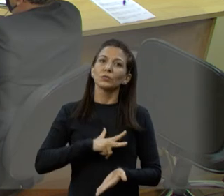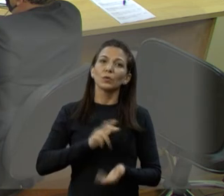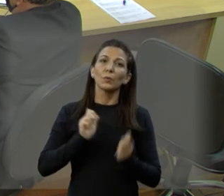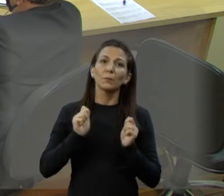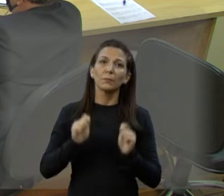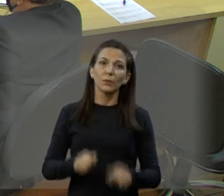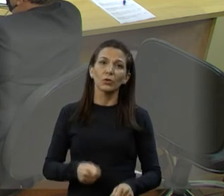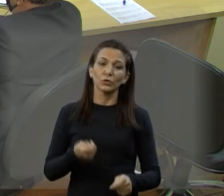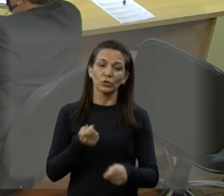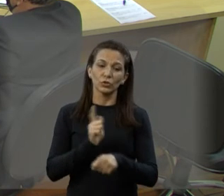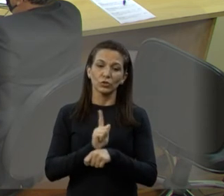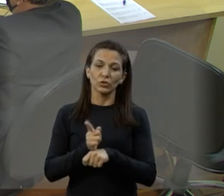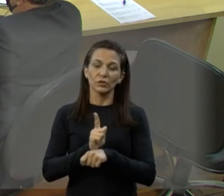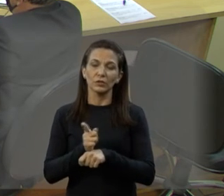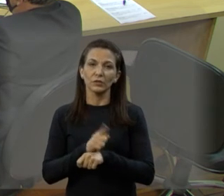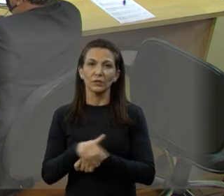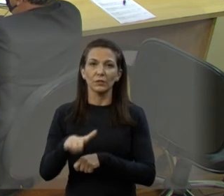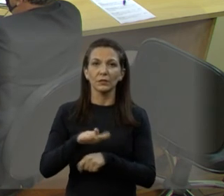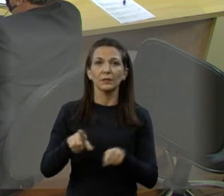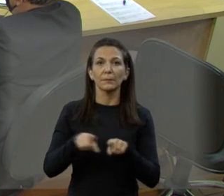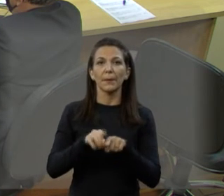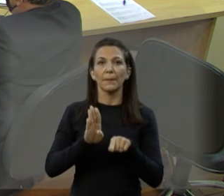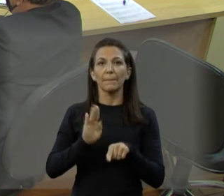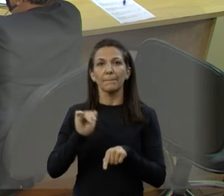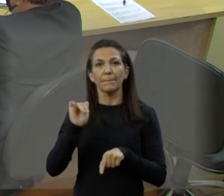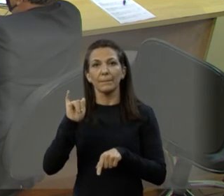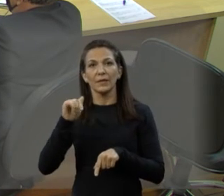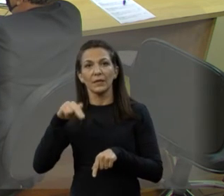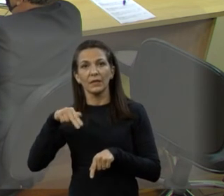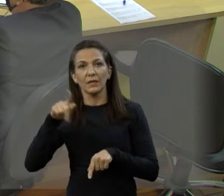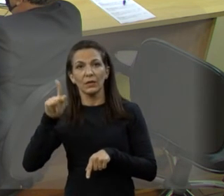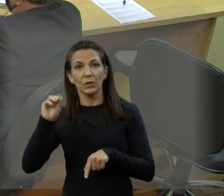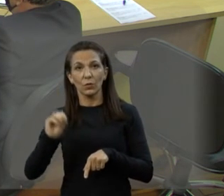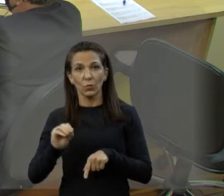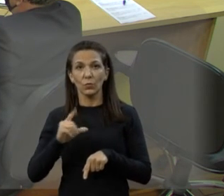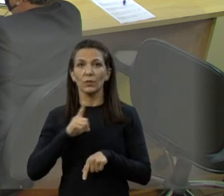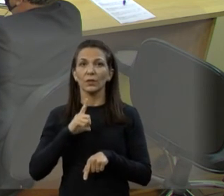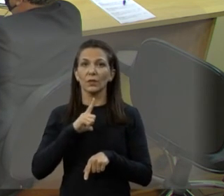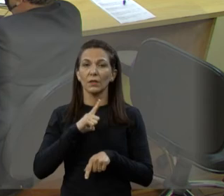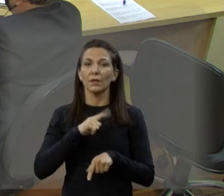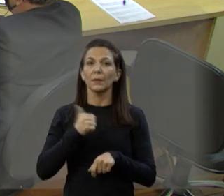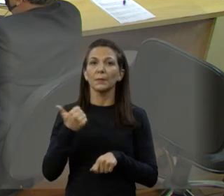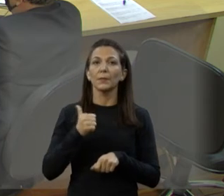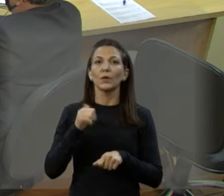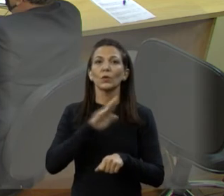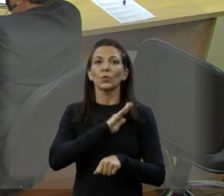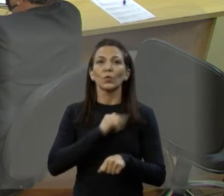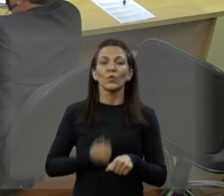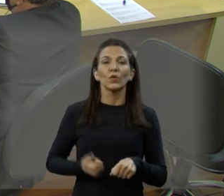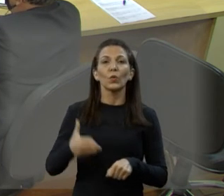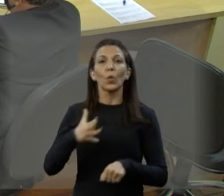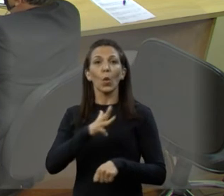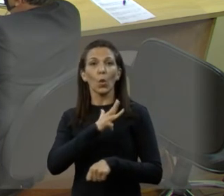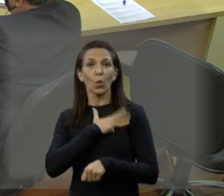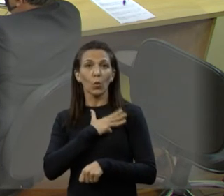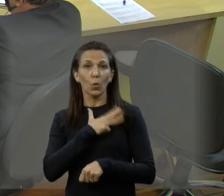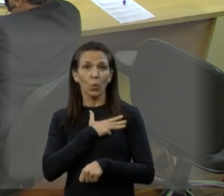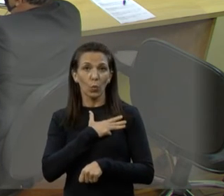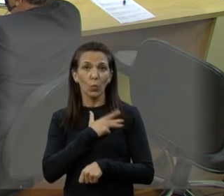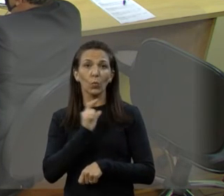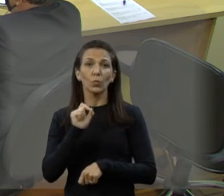competência de fazer a gestão dos cassinos e dos bingos matéria que foi superado inclusive no primeiro governo Lula na onde o Brasil